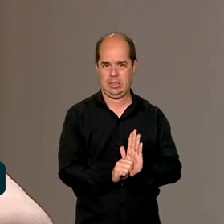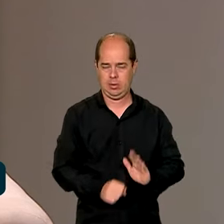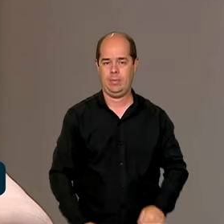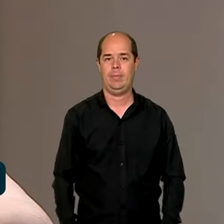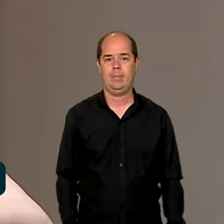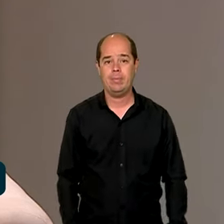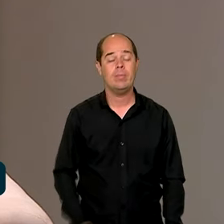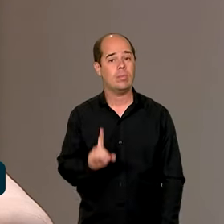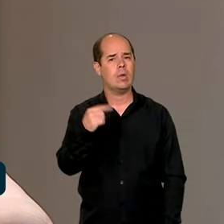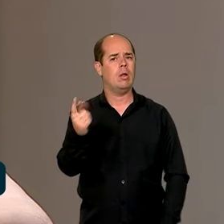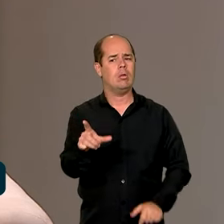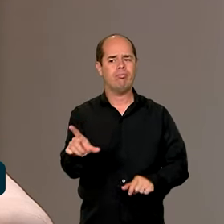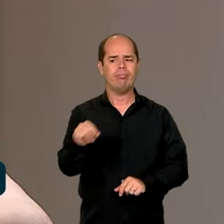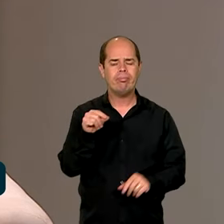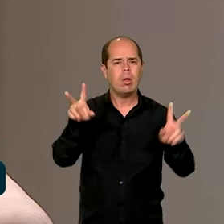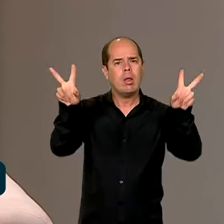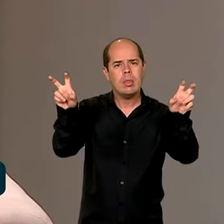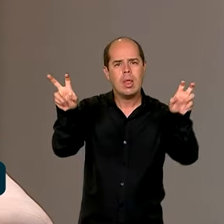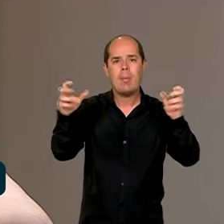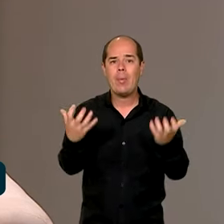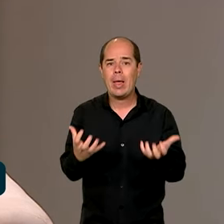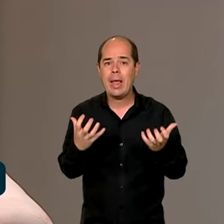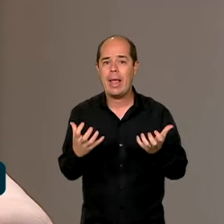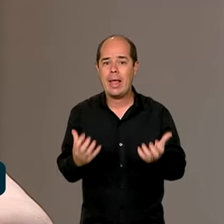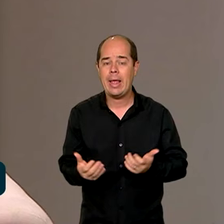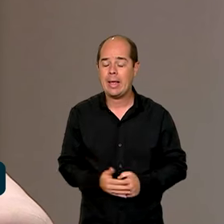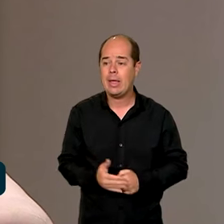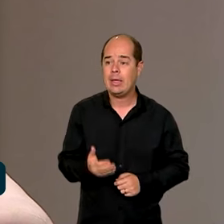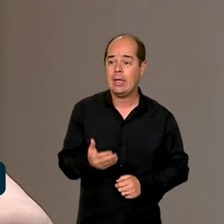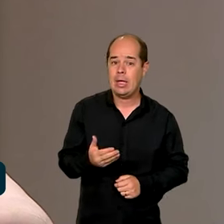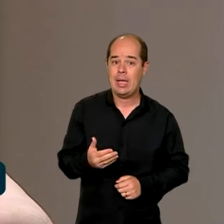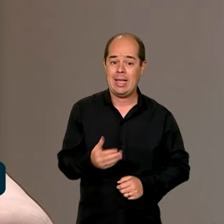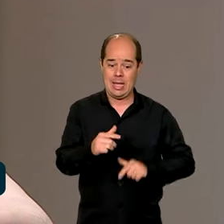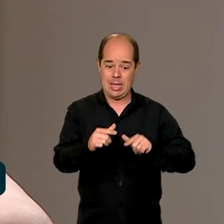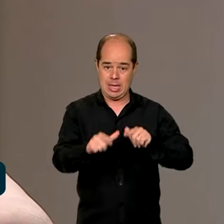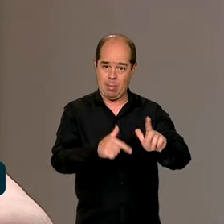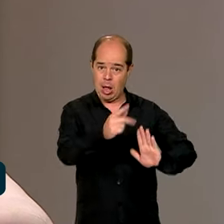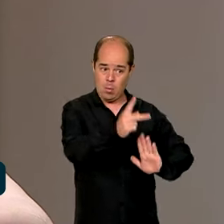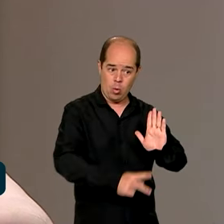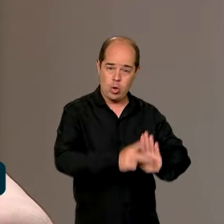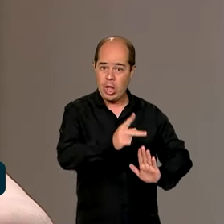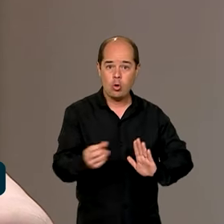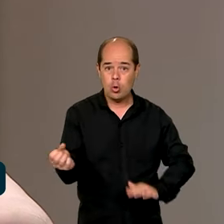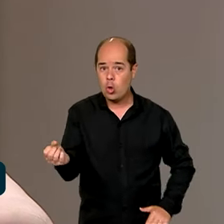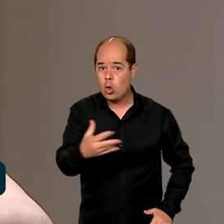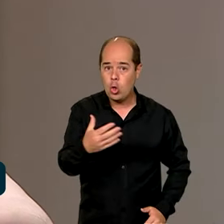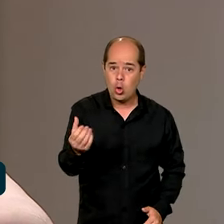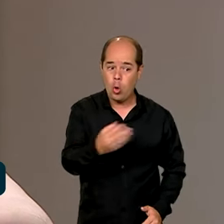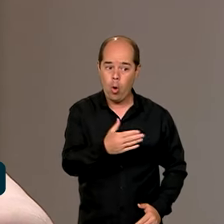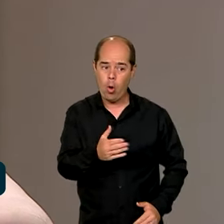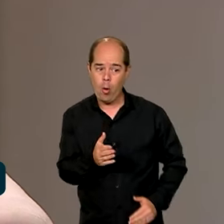escolhemos esse tema porque nós queremos despertar novos trabalhos que mostrem e indiquem caminhos